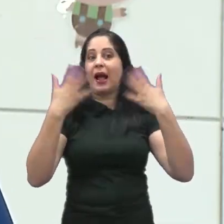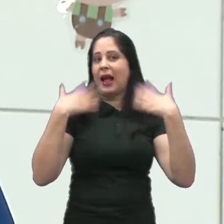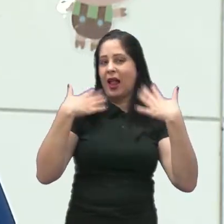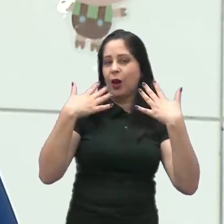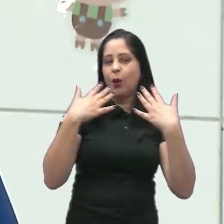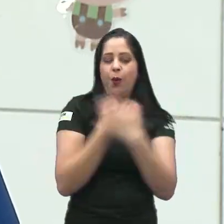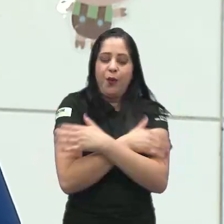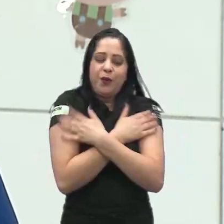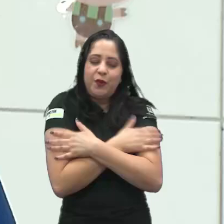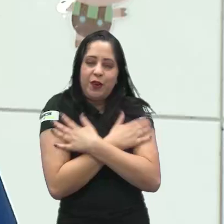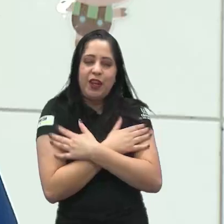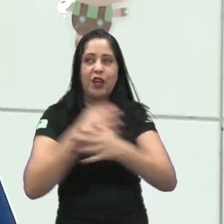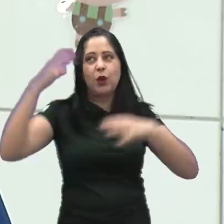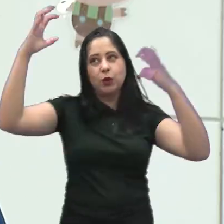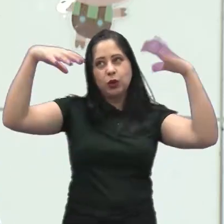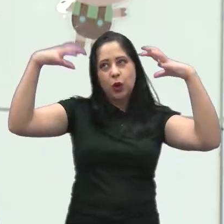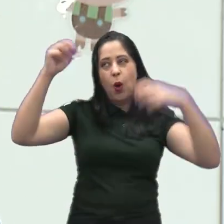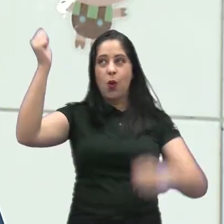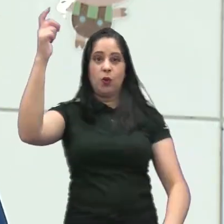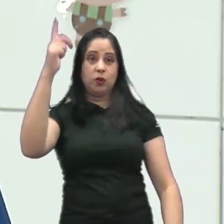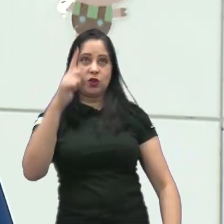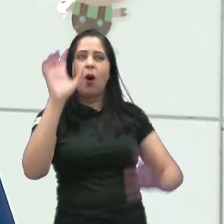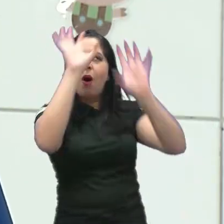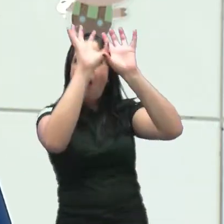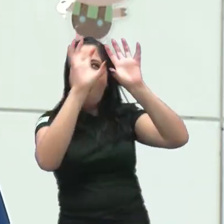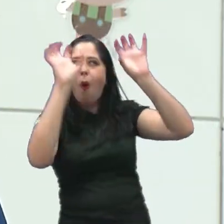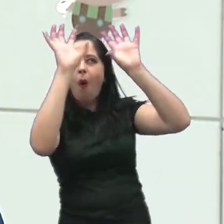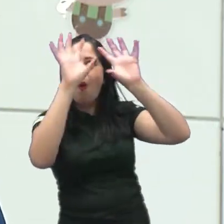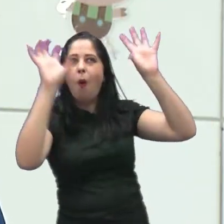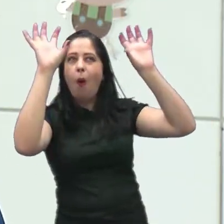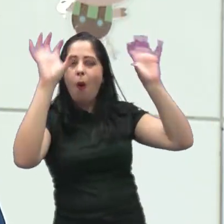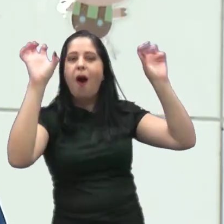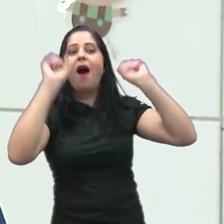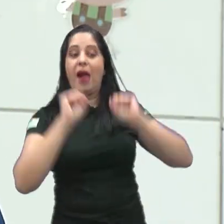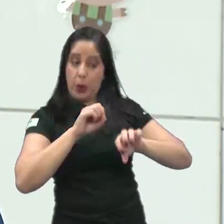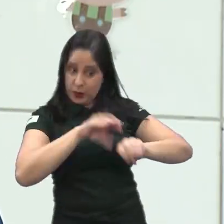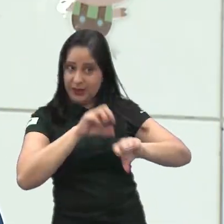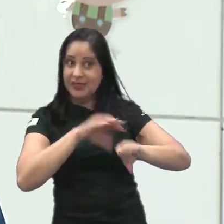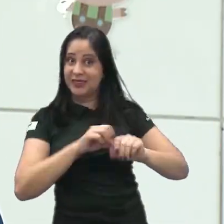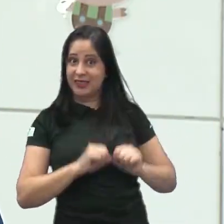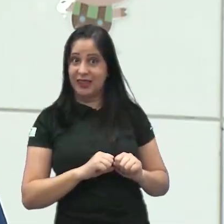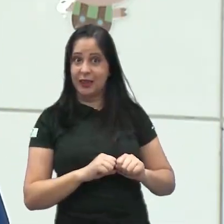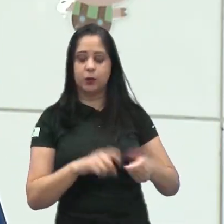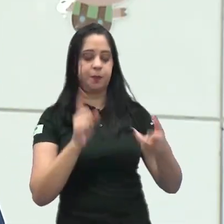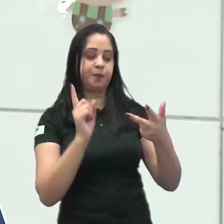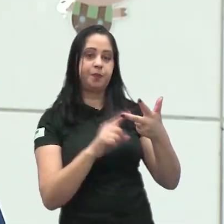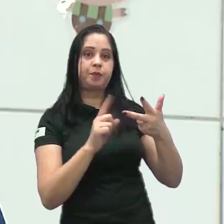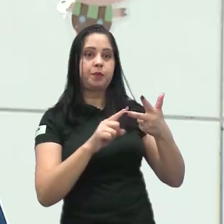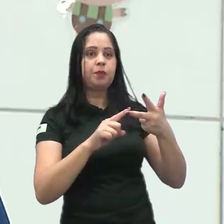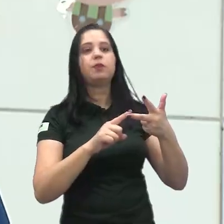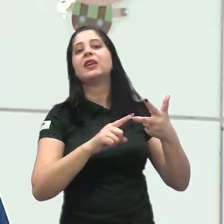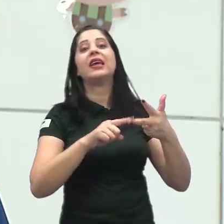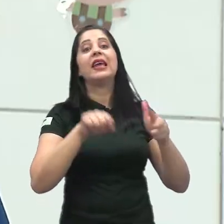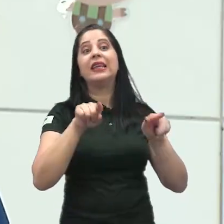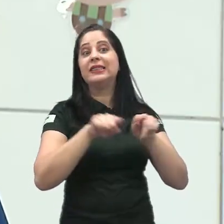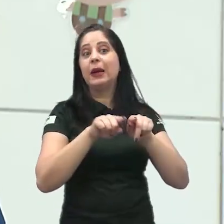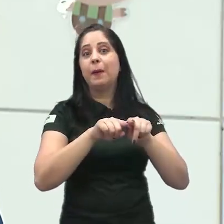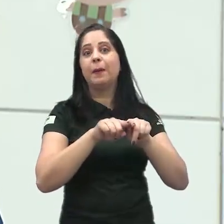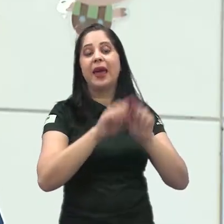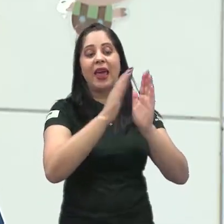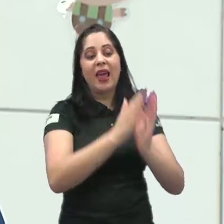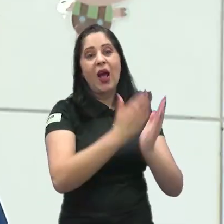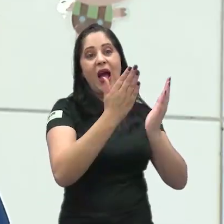está calor, se está fazendo sol, se está nublado, se está chovendo. A parte da leitura literária, né, onde a